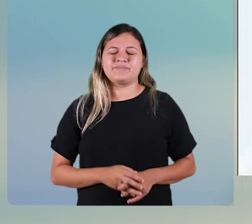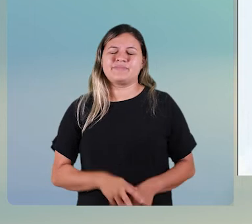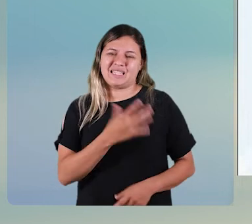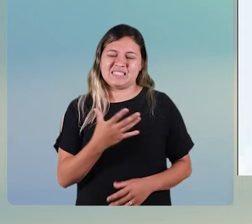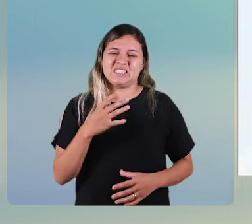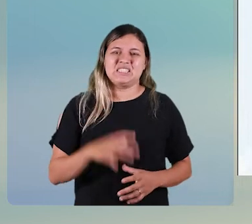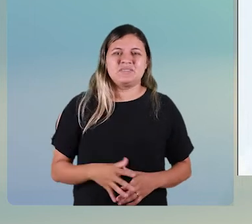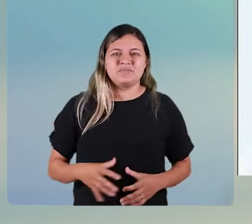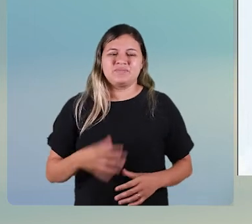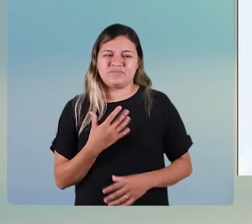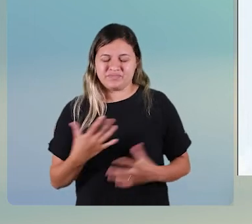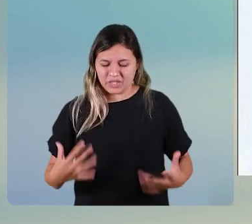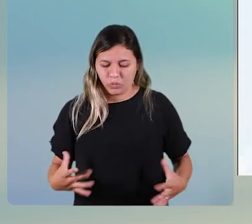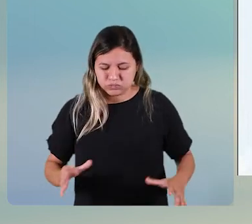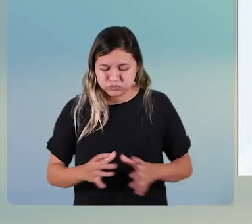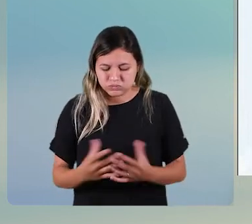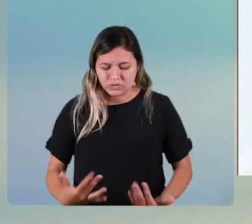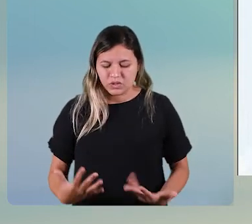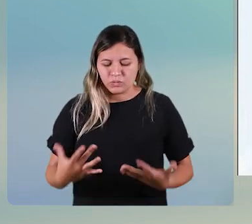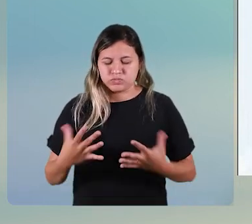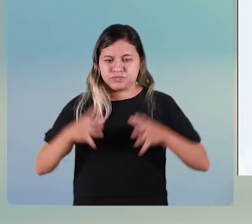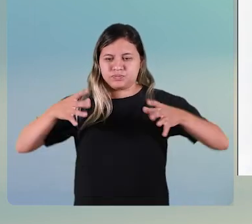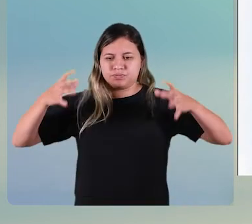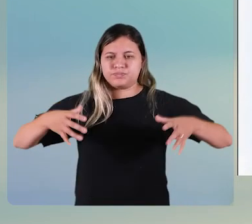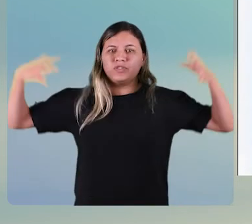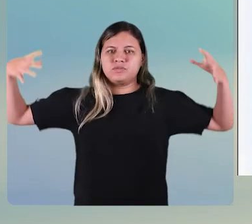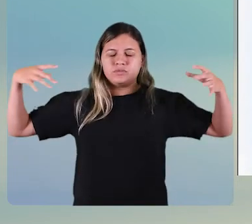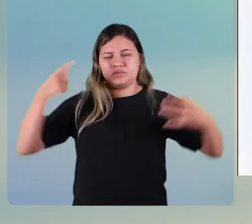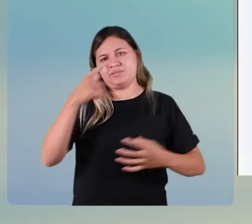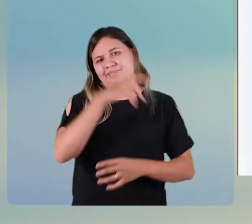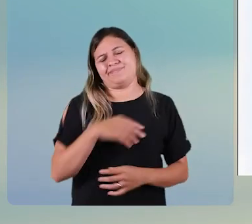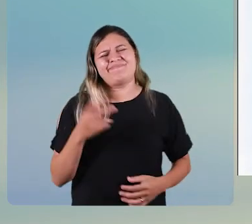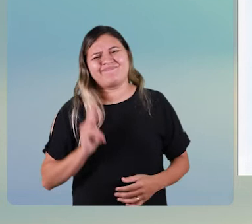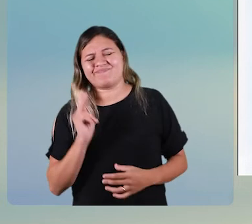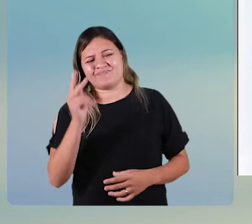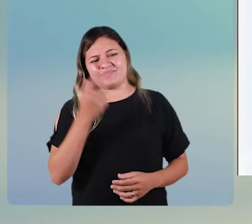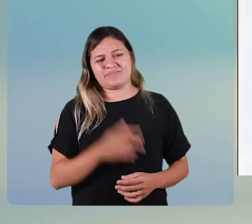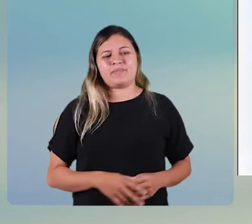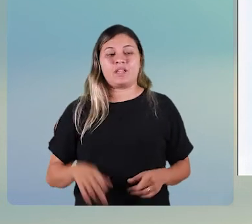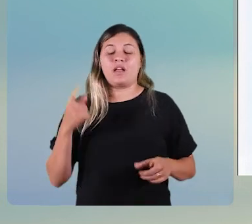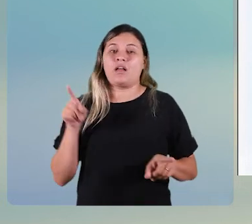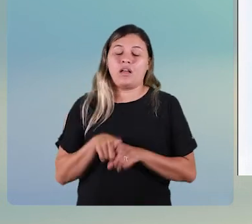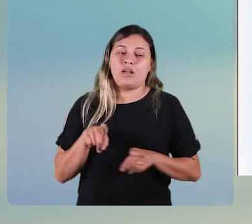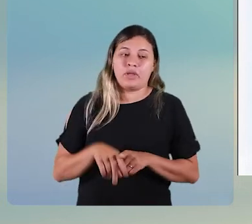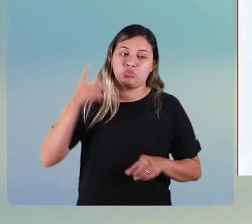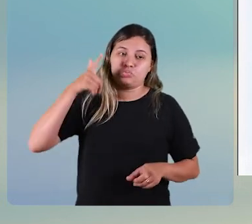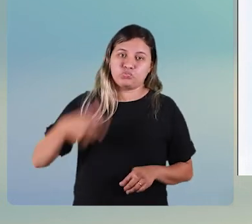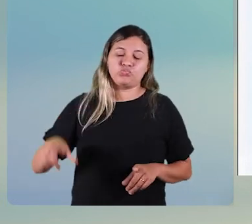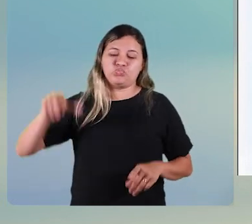nucleares realmente são uma desvantagem, né, do uso dessa energia. O outro é a poluição térmica das águas.